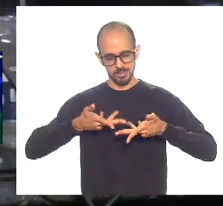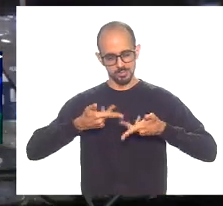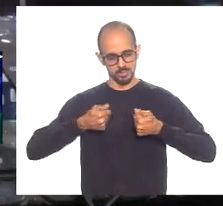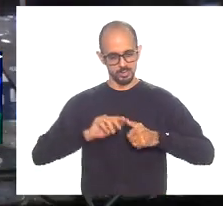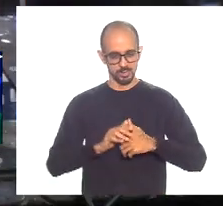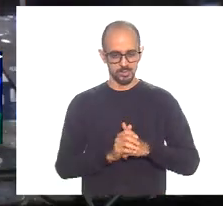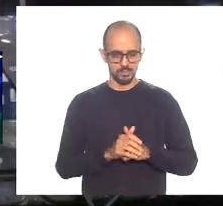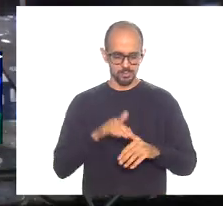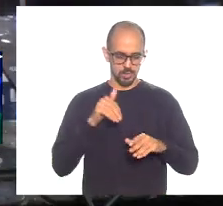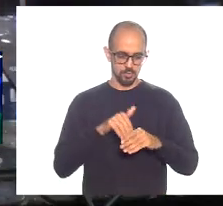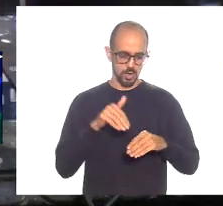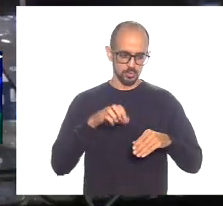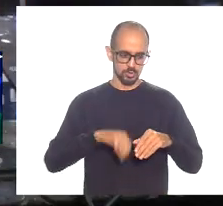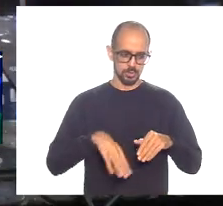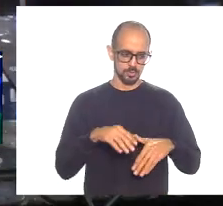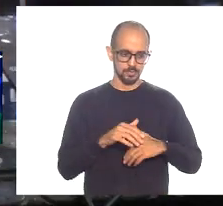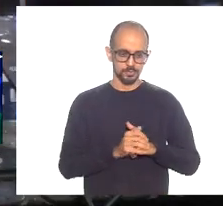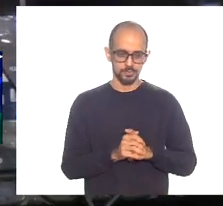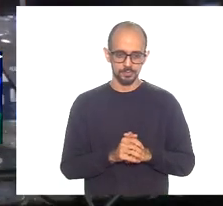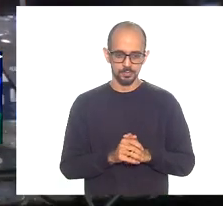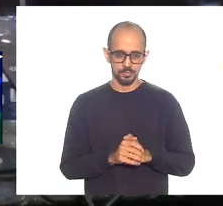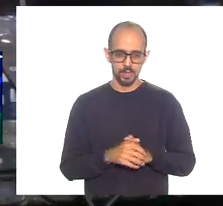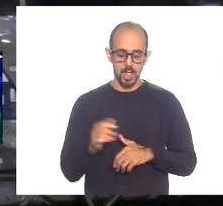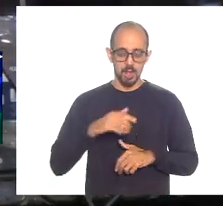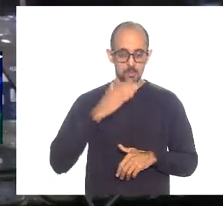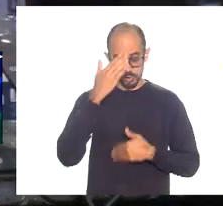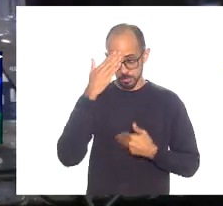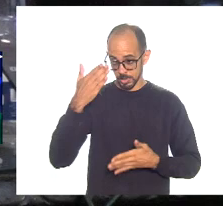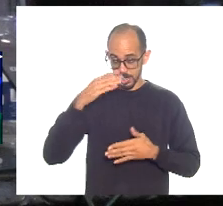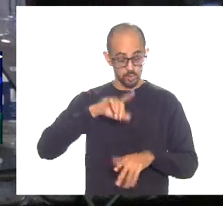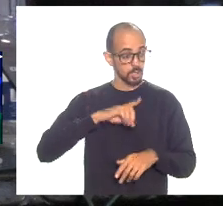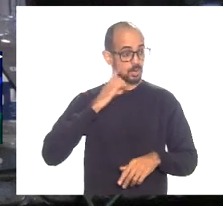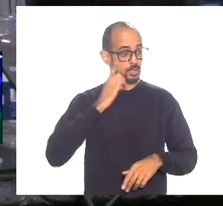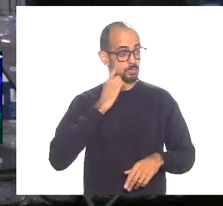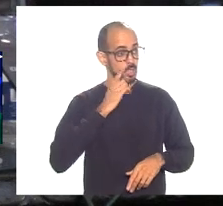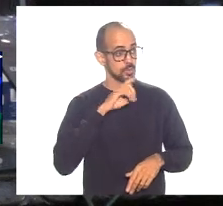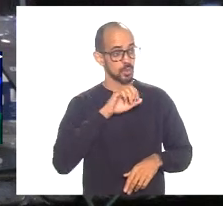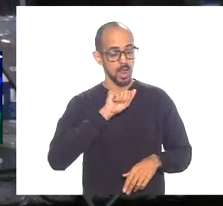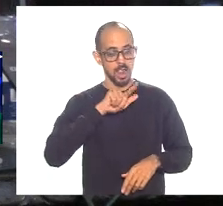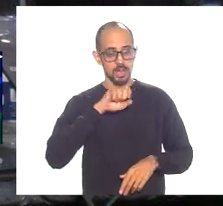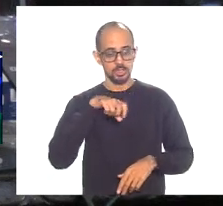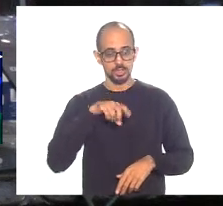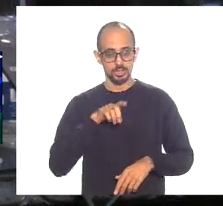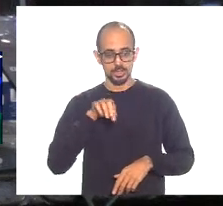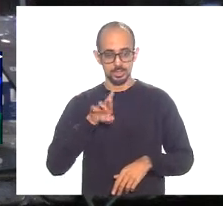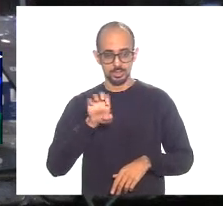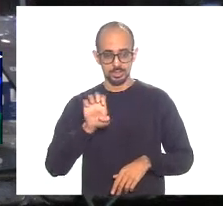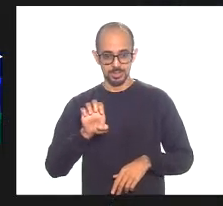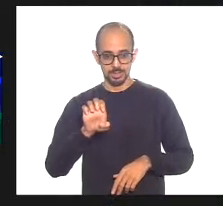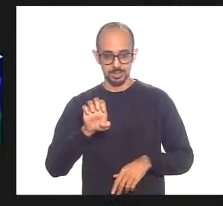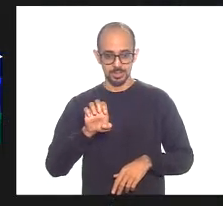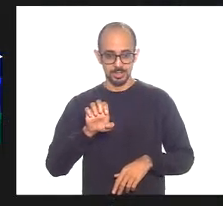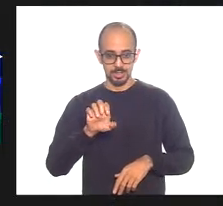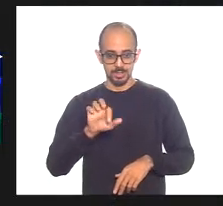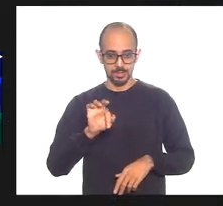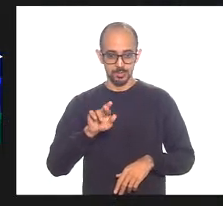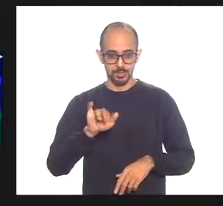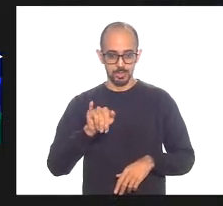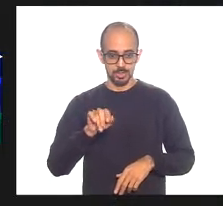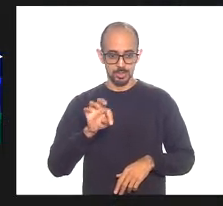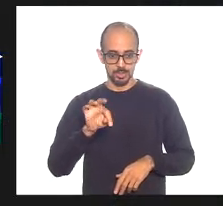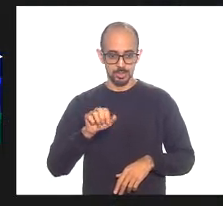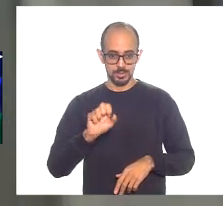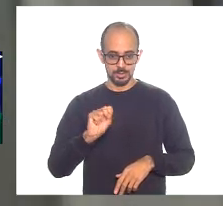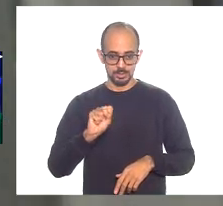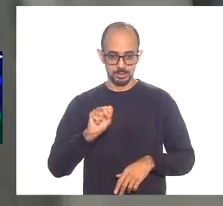Deputado elaborar Obrigada Deputado Deputado Alexandre Freitas Oi de novo eu